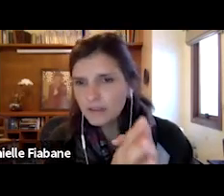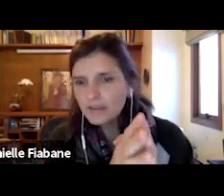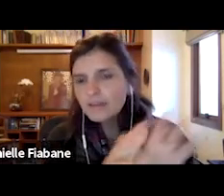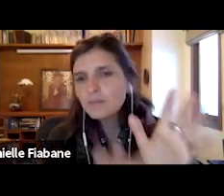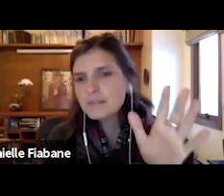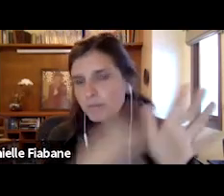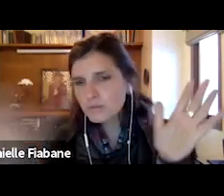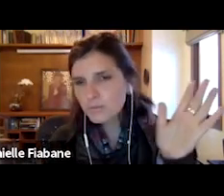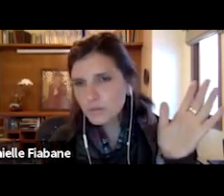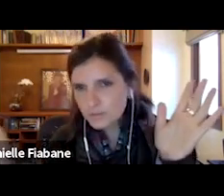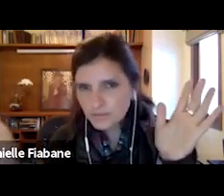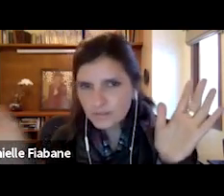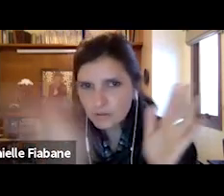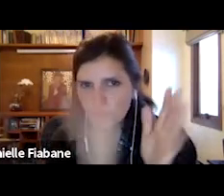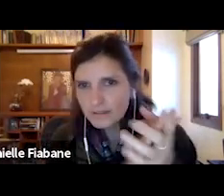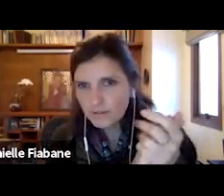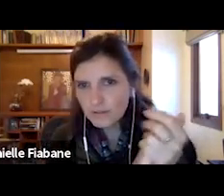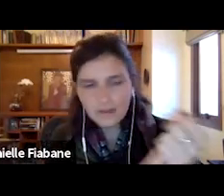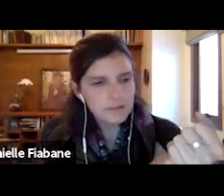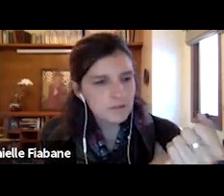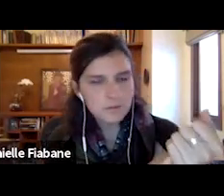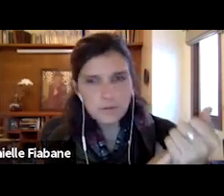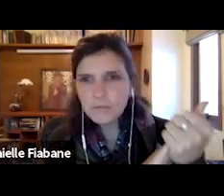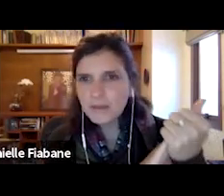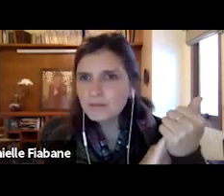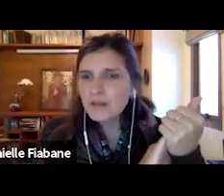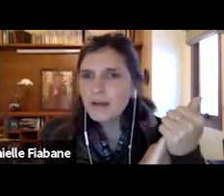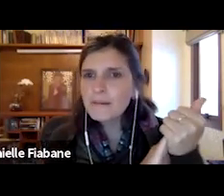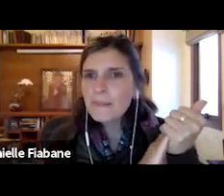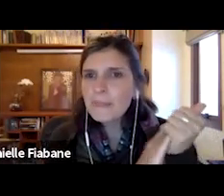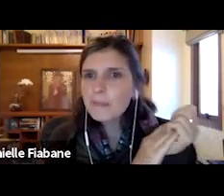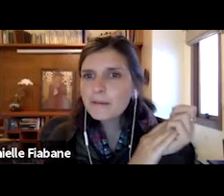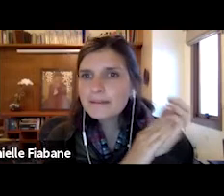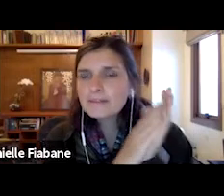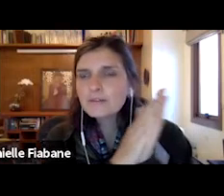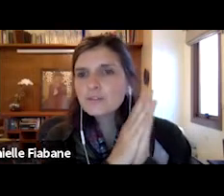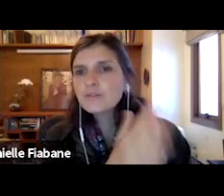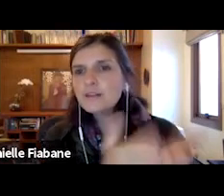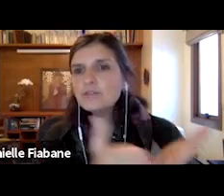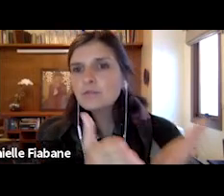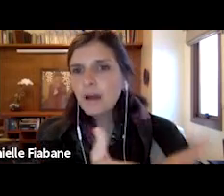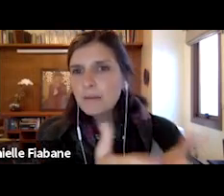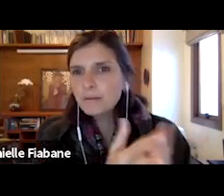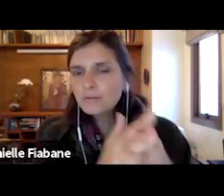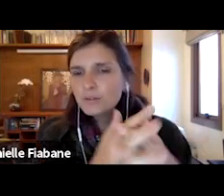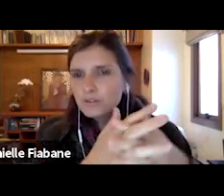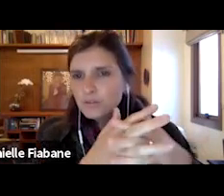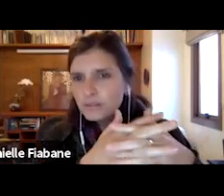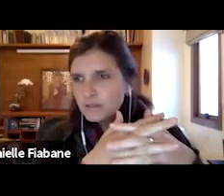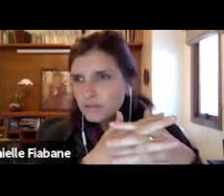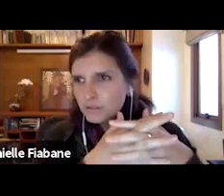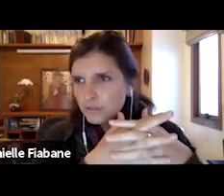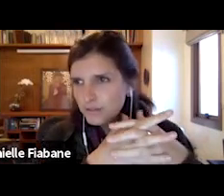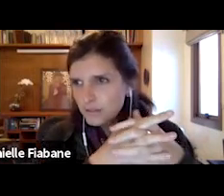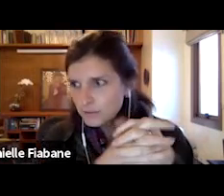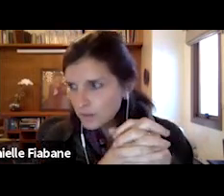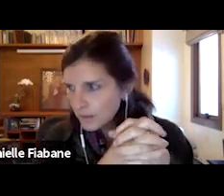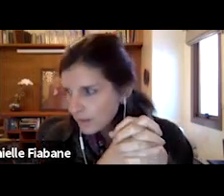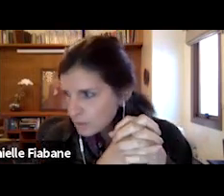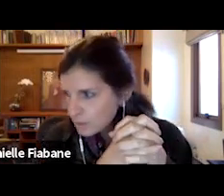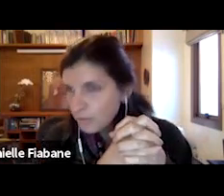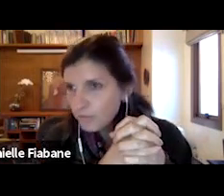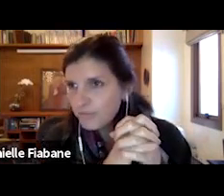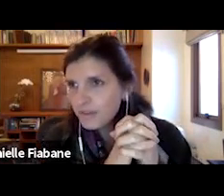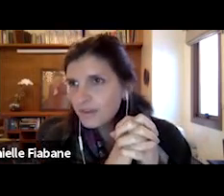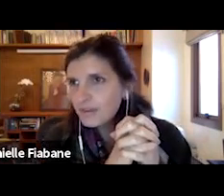aqui, mas depois eu mostro para vocês como elas estão detalhadas no documento, tá? E quando a gente fala de educar para a cultura de doação, a gente está falando